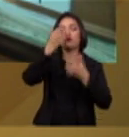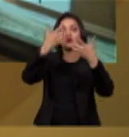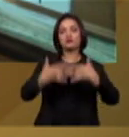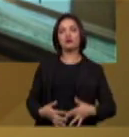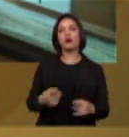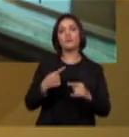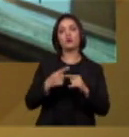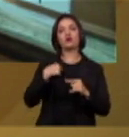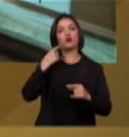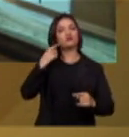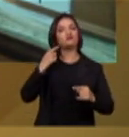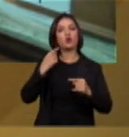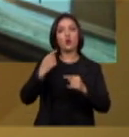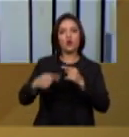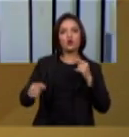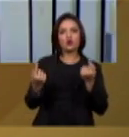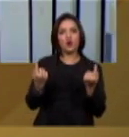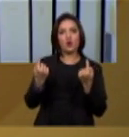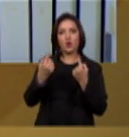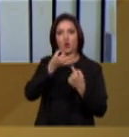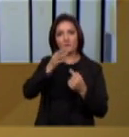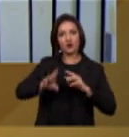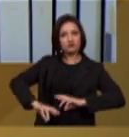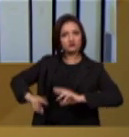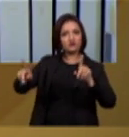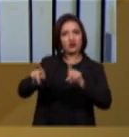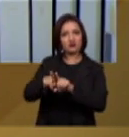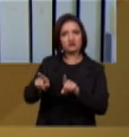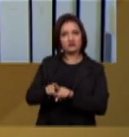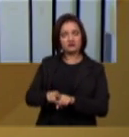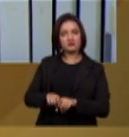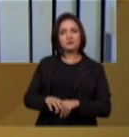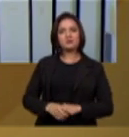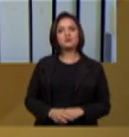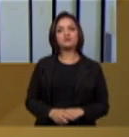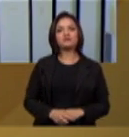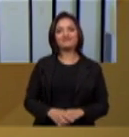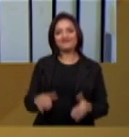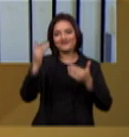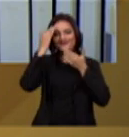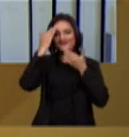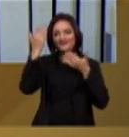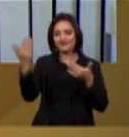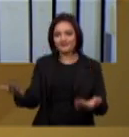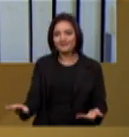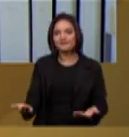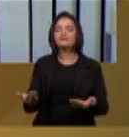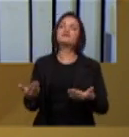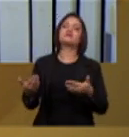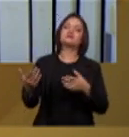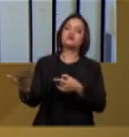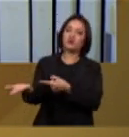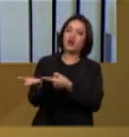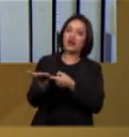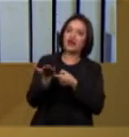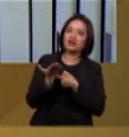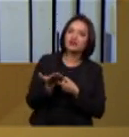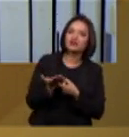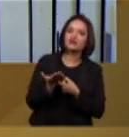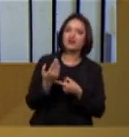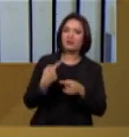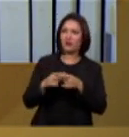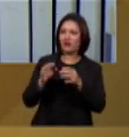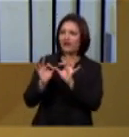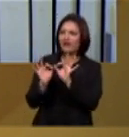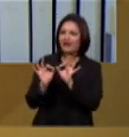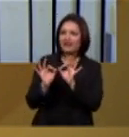de fundo. Pois não, eu que agradeço para a ajuda na condução dos trabalhos, que a distância fica